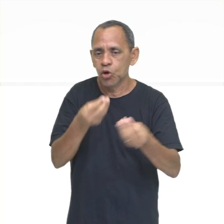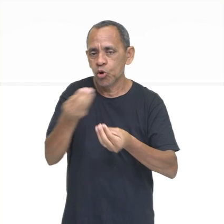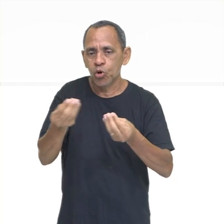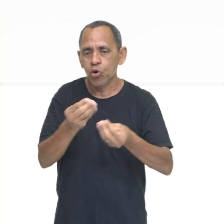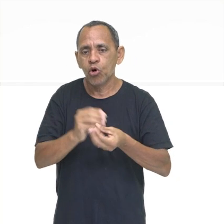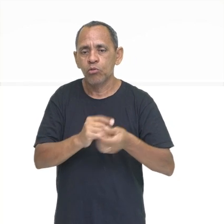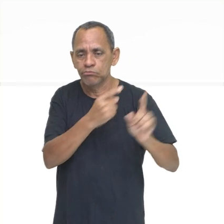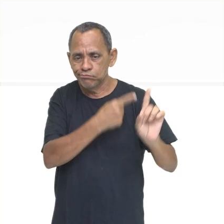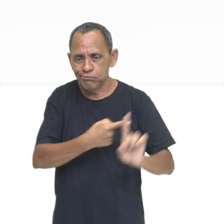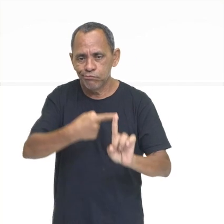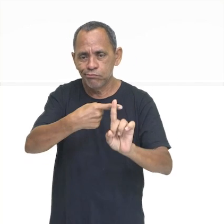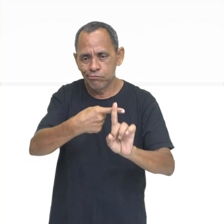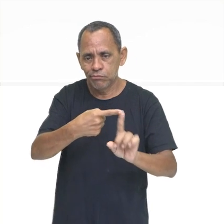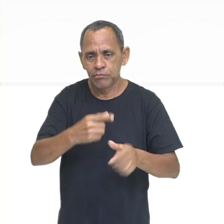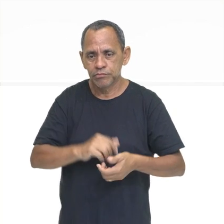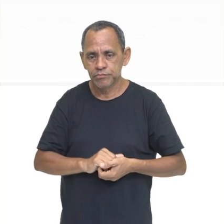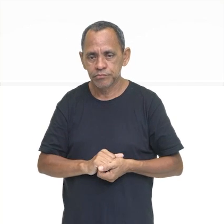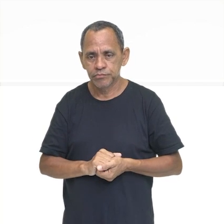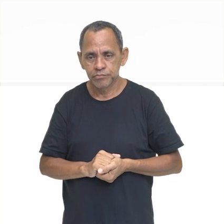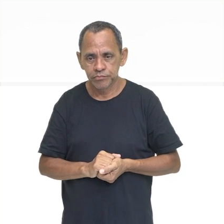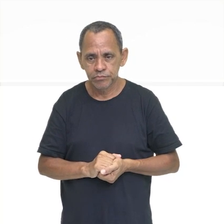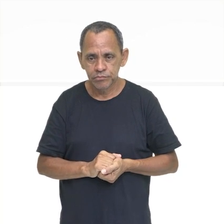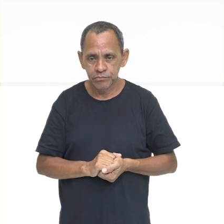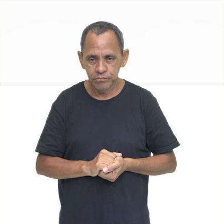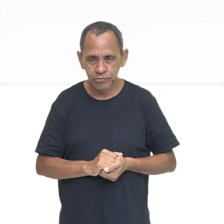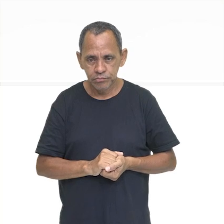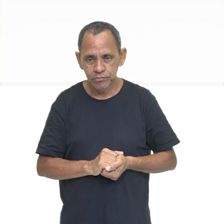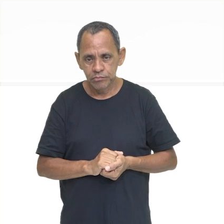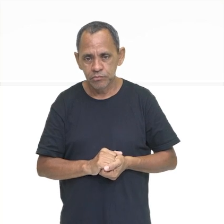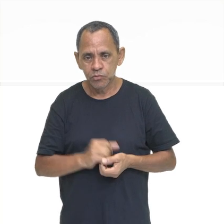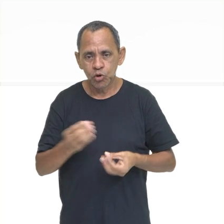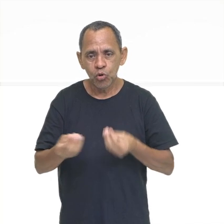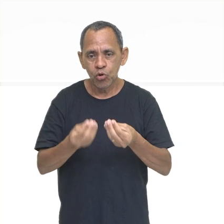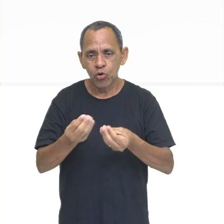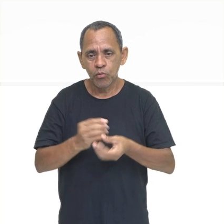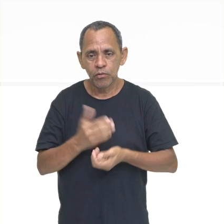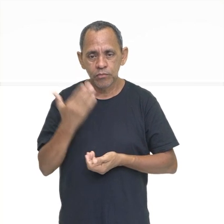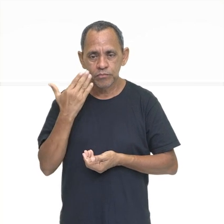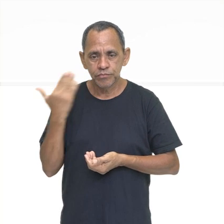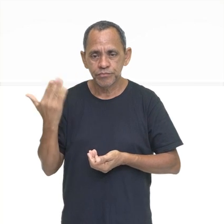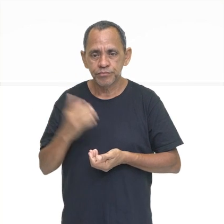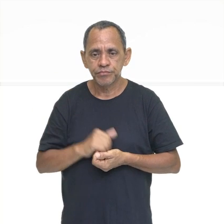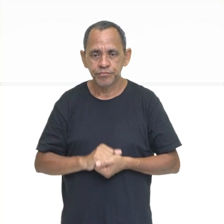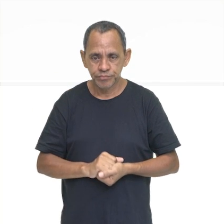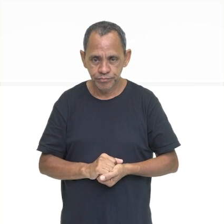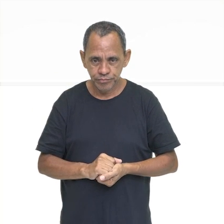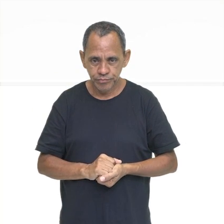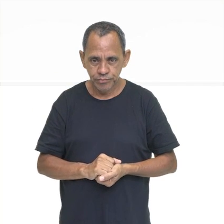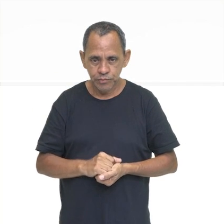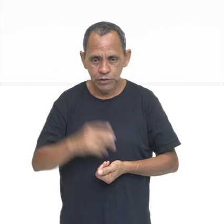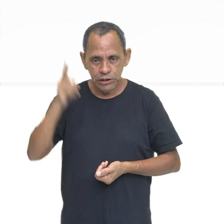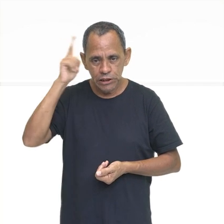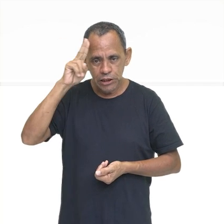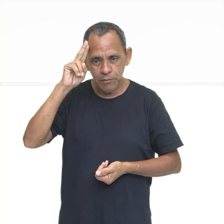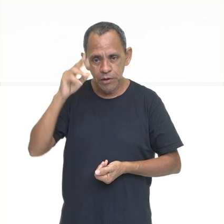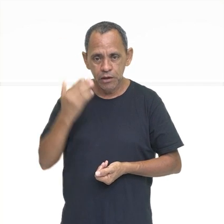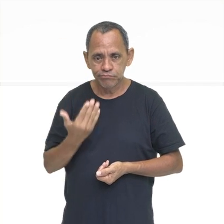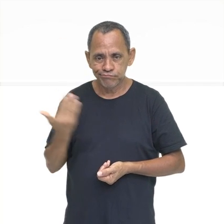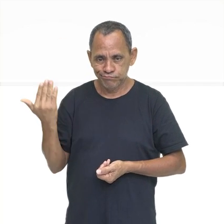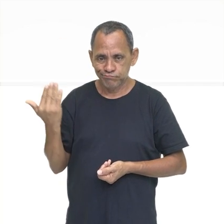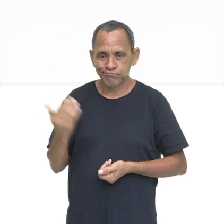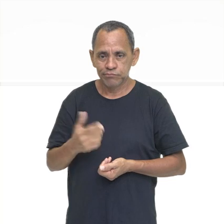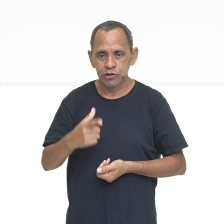precisa somar né é exatamente o que nós vamos fazer agora vamos somar as duas equações Lembrando que aqui nós temos 1